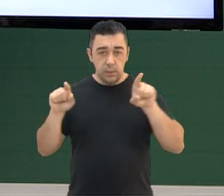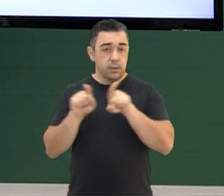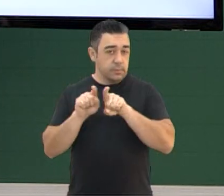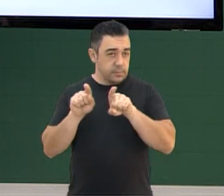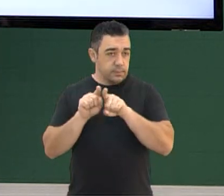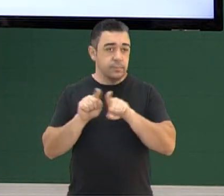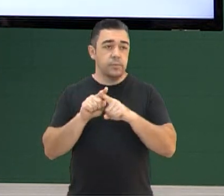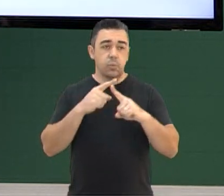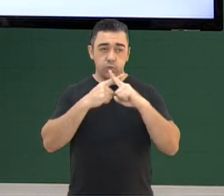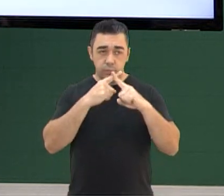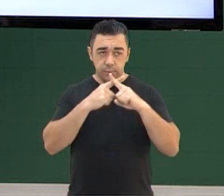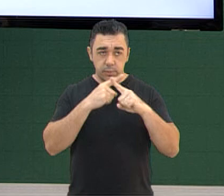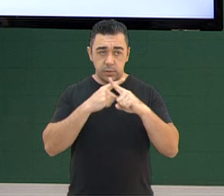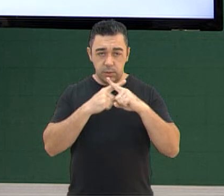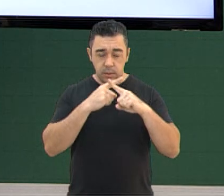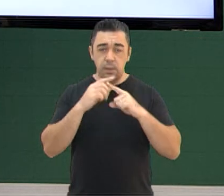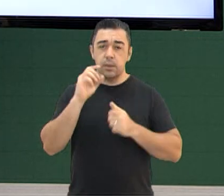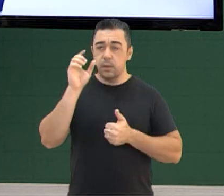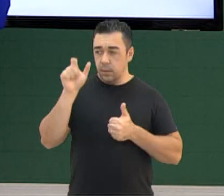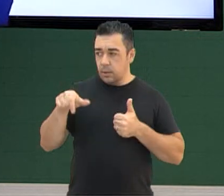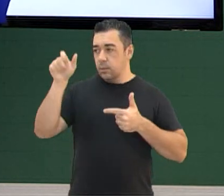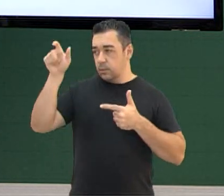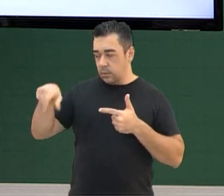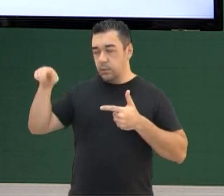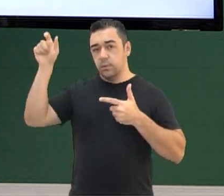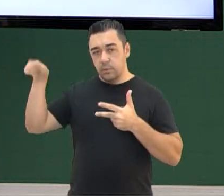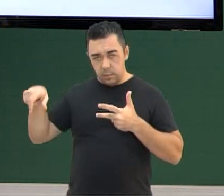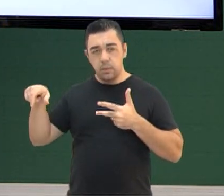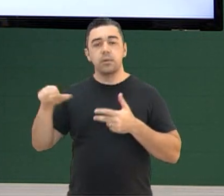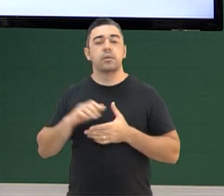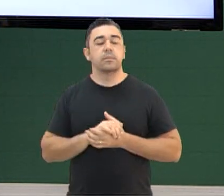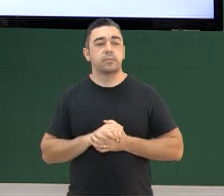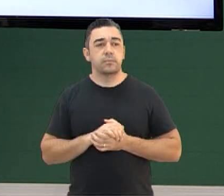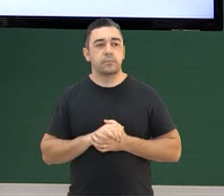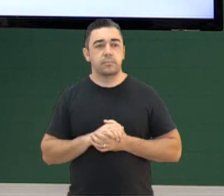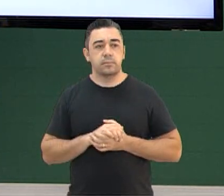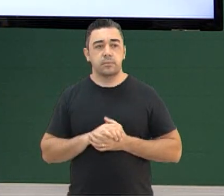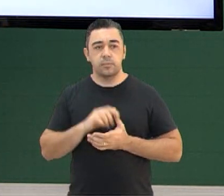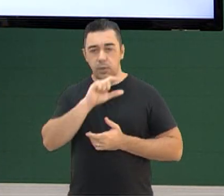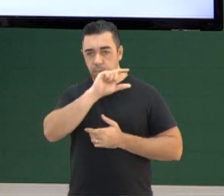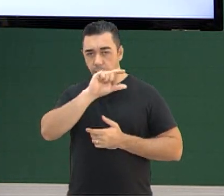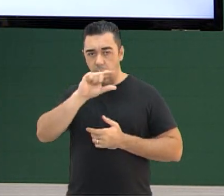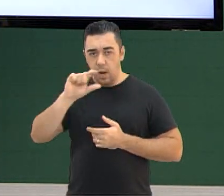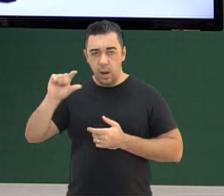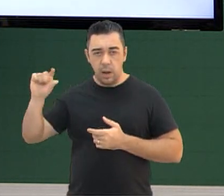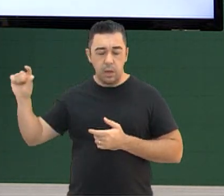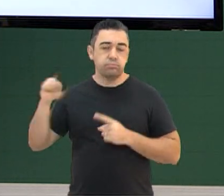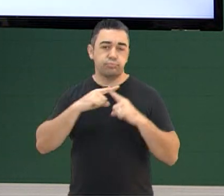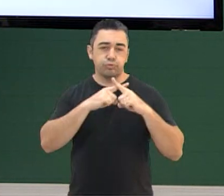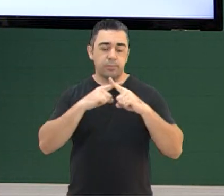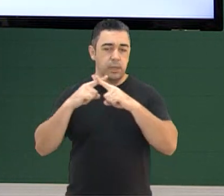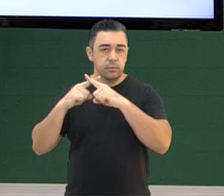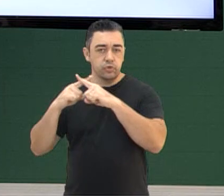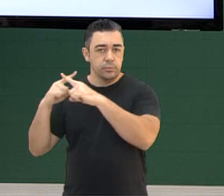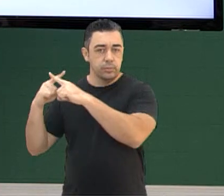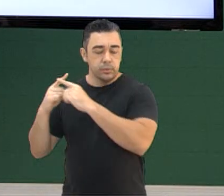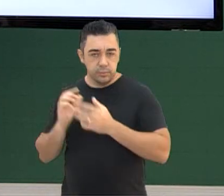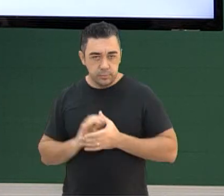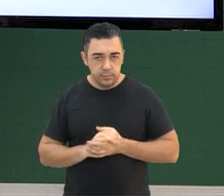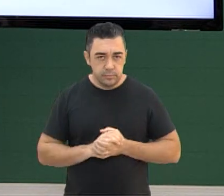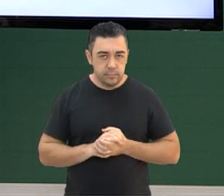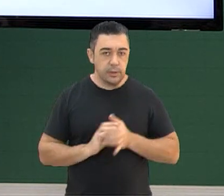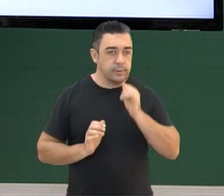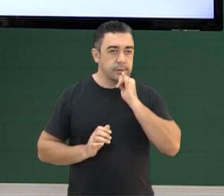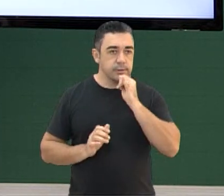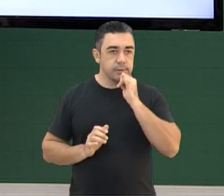multiplicar essa linha por cada uma dessas colunas. Então, eu vou ter aqui toda essa multiplicação, tá? Eu vou pegar lá,